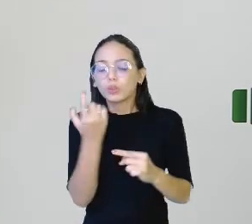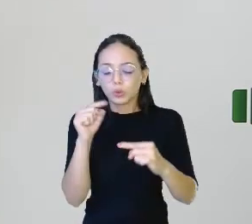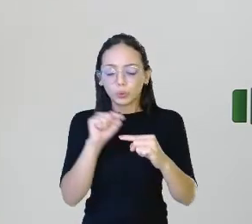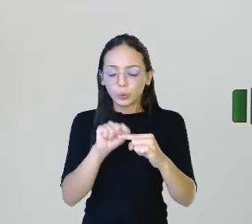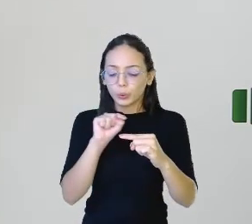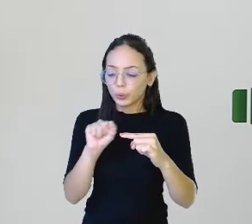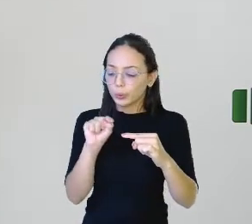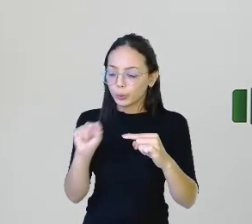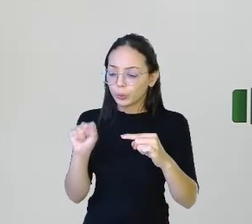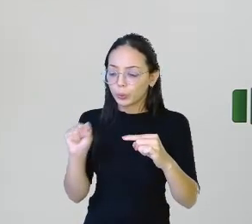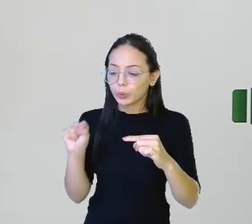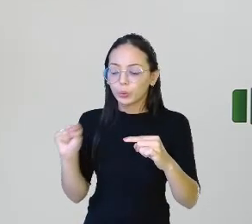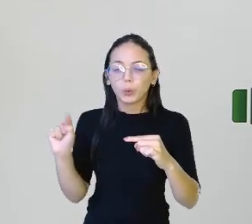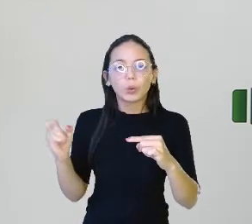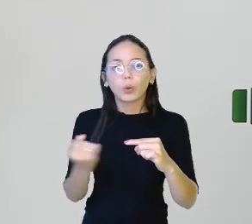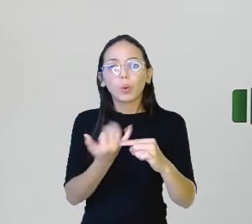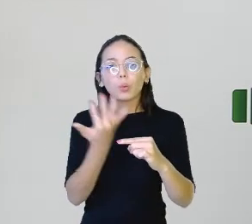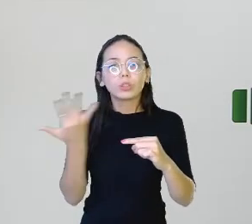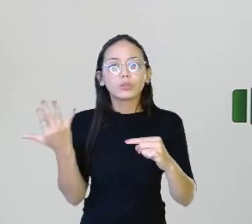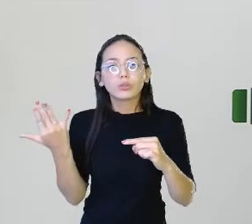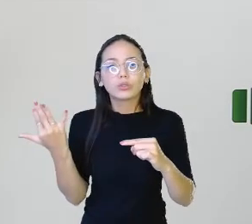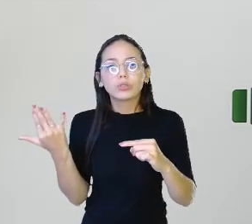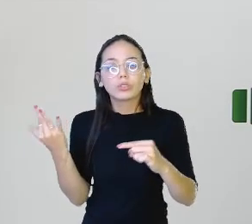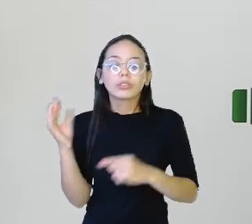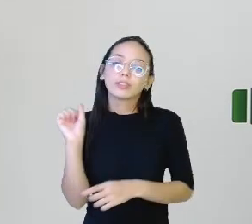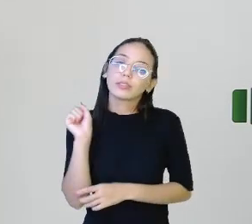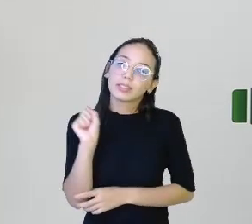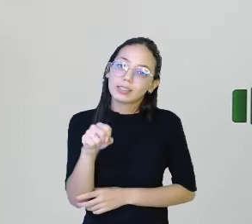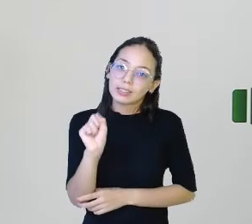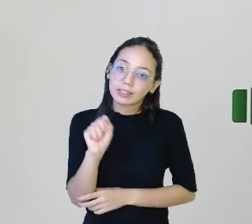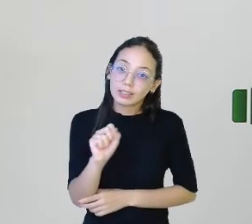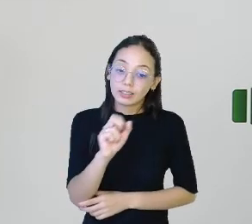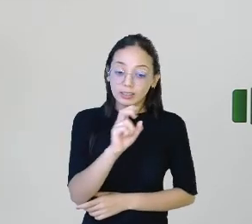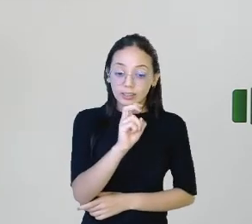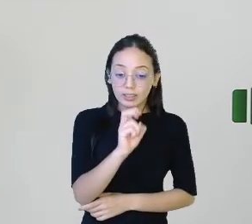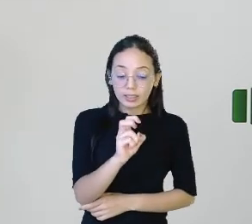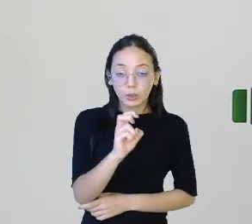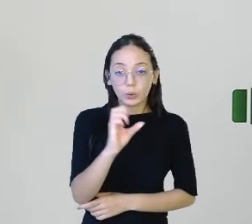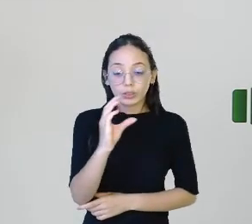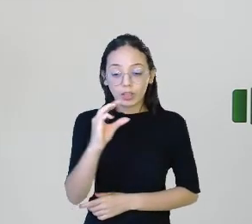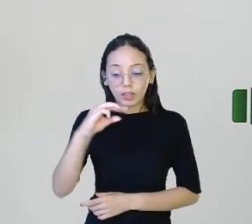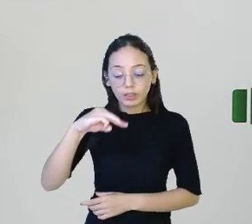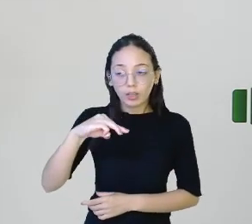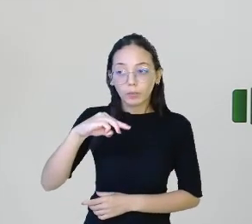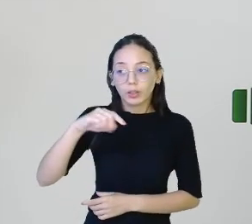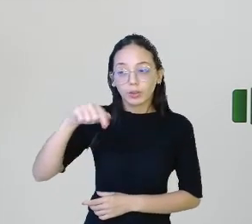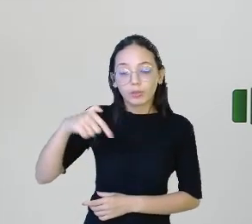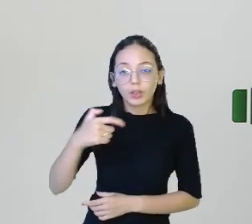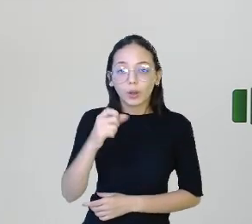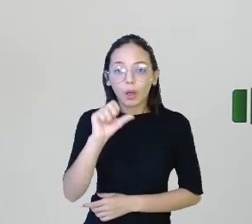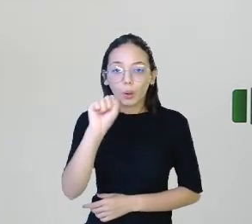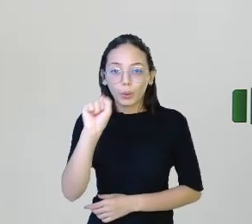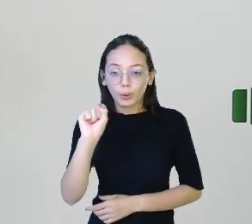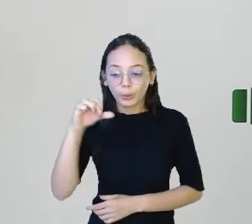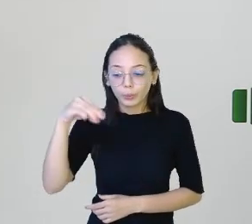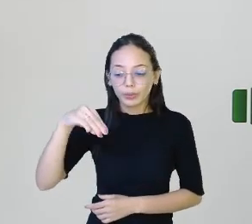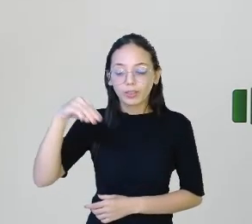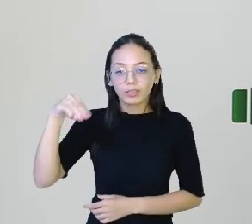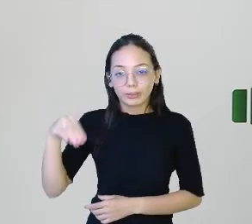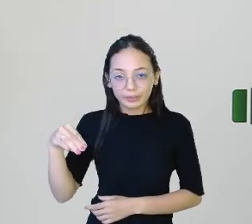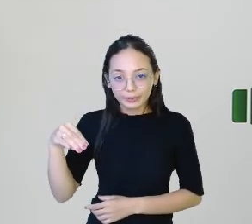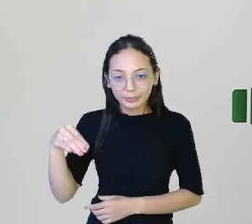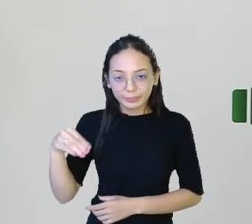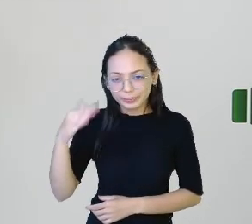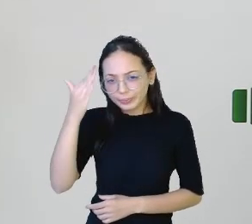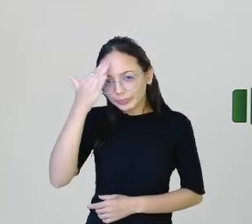tenho aí? Diz para mim. Isso mesmo. 5 centímetros e 8 milímetros.